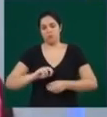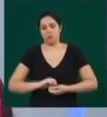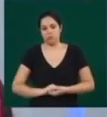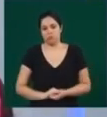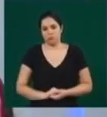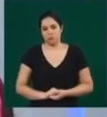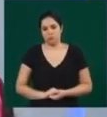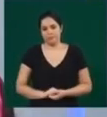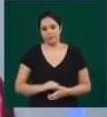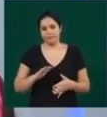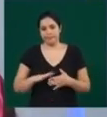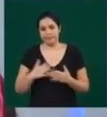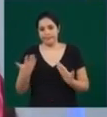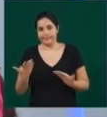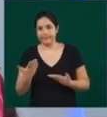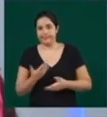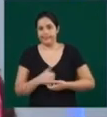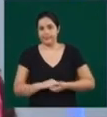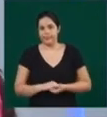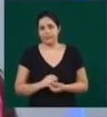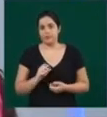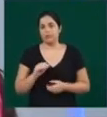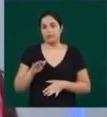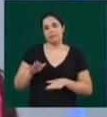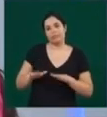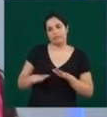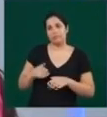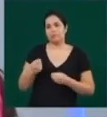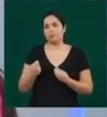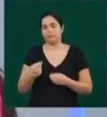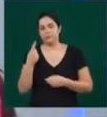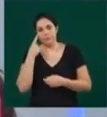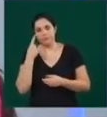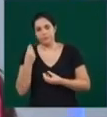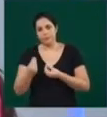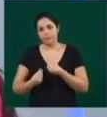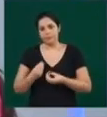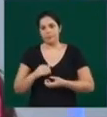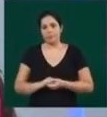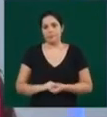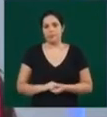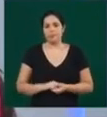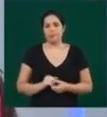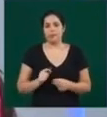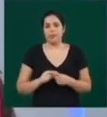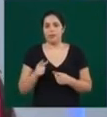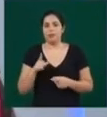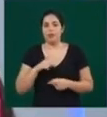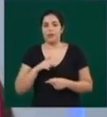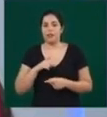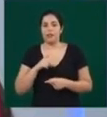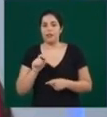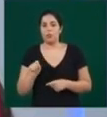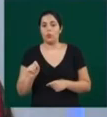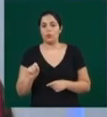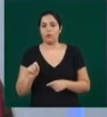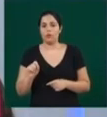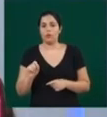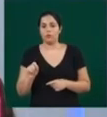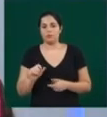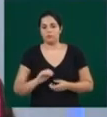né? Então, assim, depende muito da situação, mas que ela envolve realmente a intimidade da